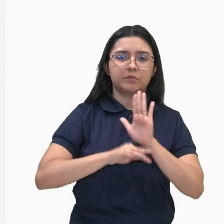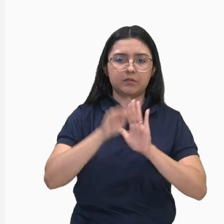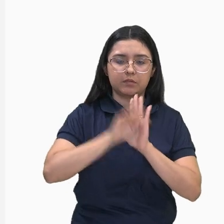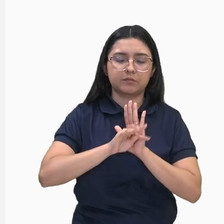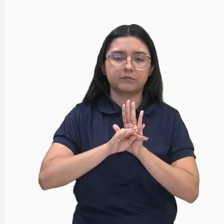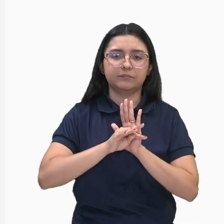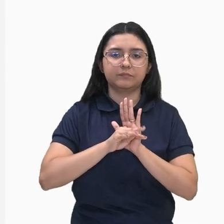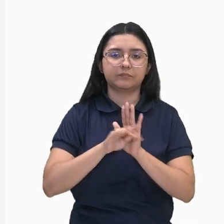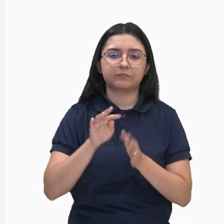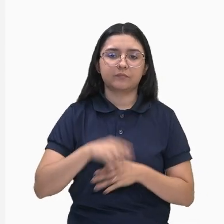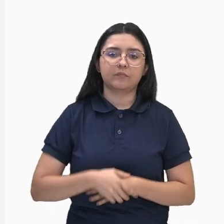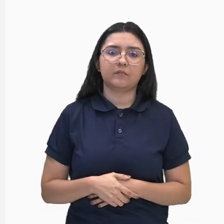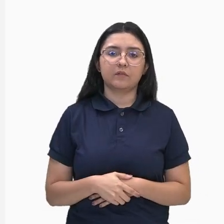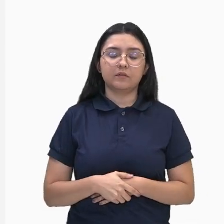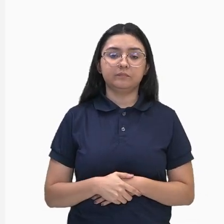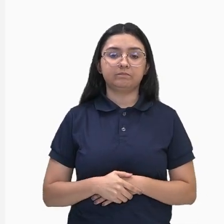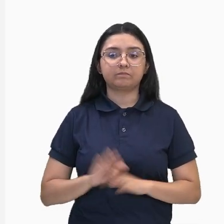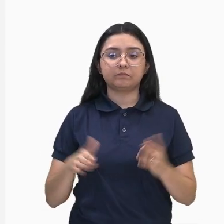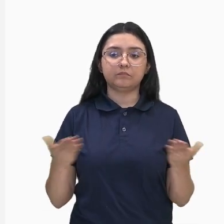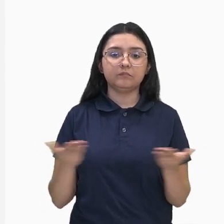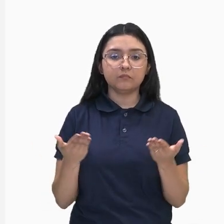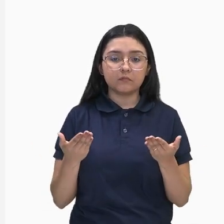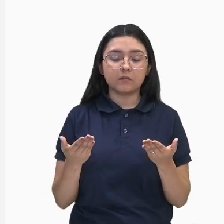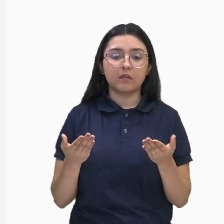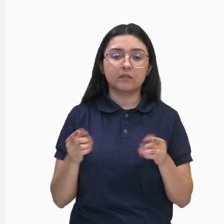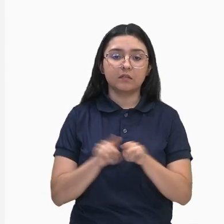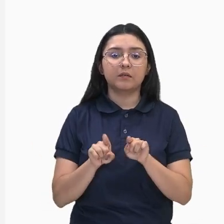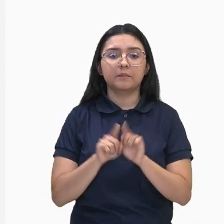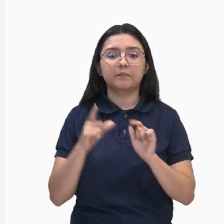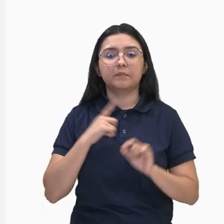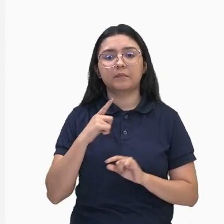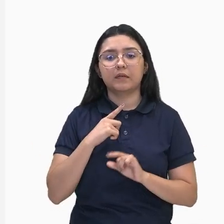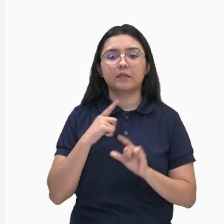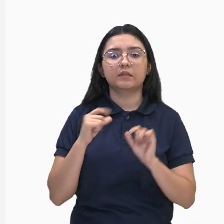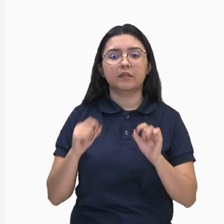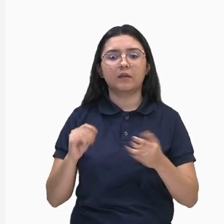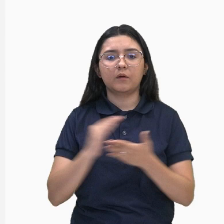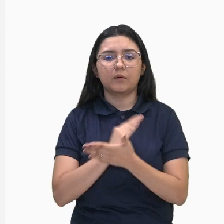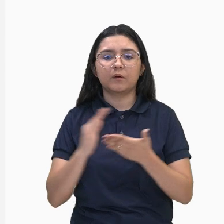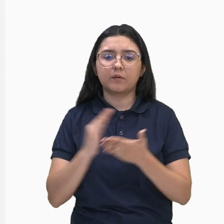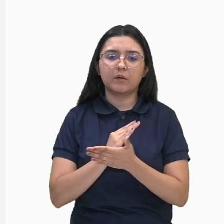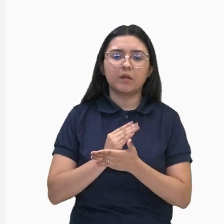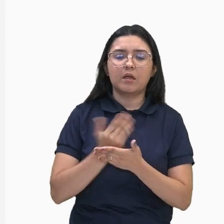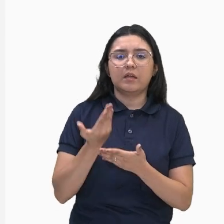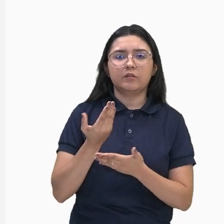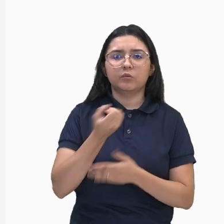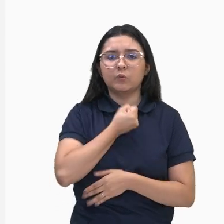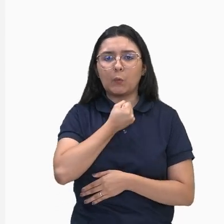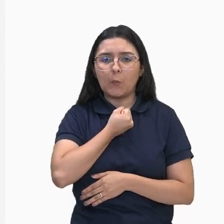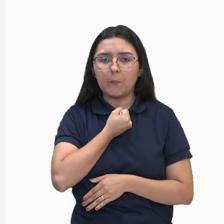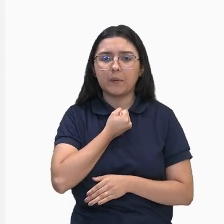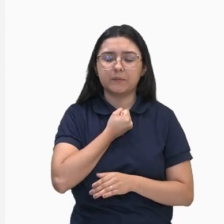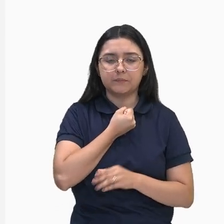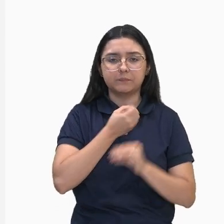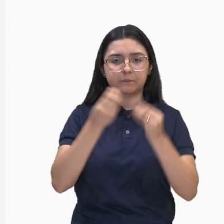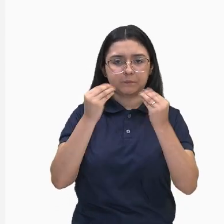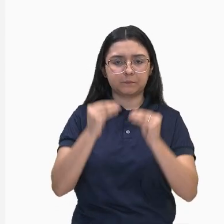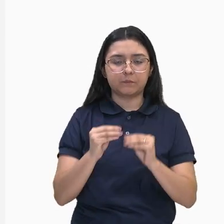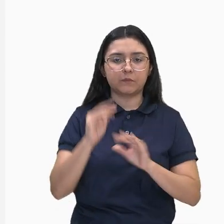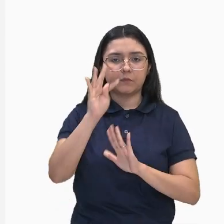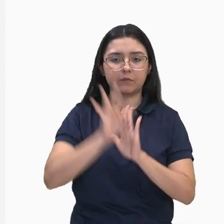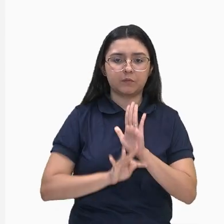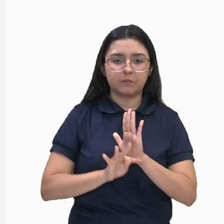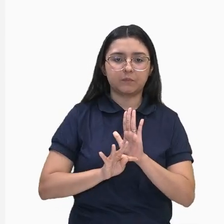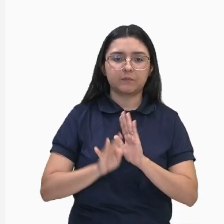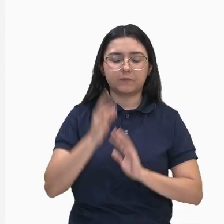bastante, certo? Verifique também se tem marcas tipográficas, por exemplo, números, não é? E